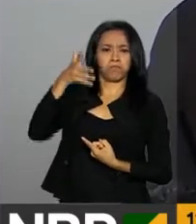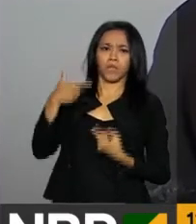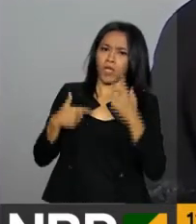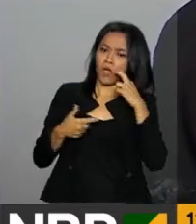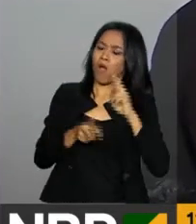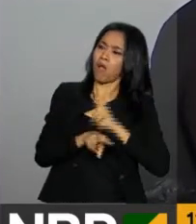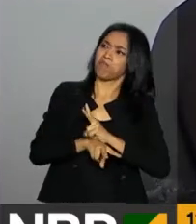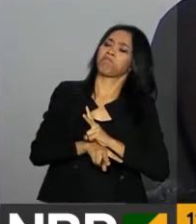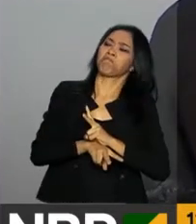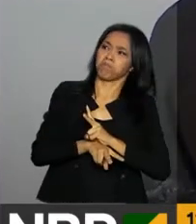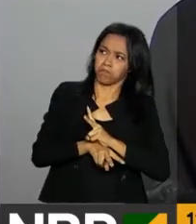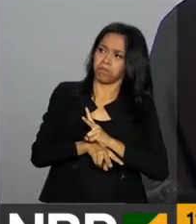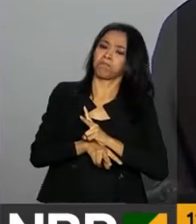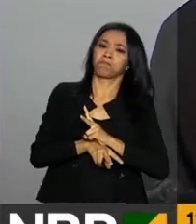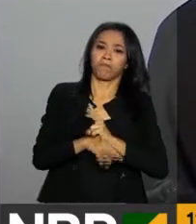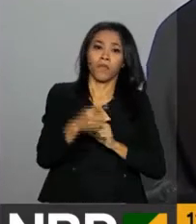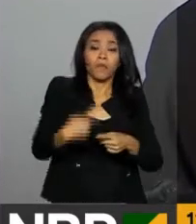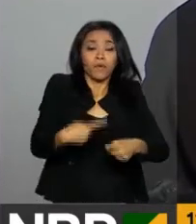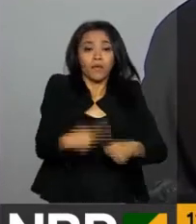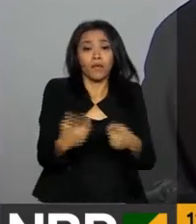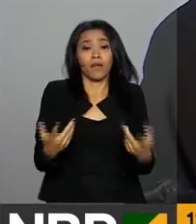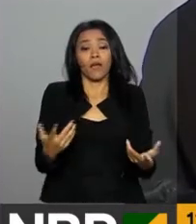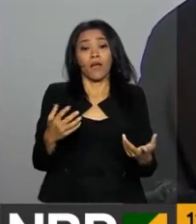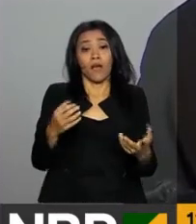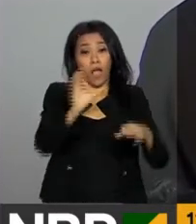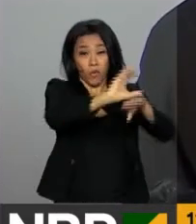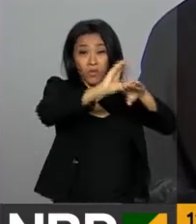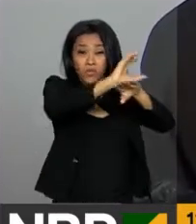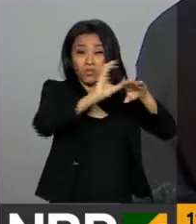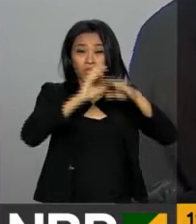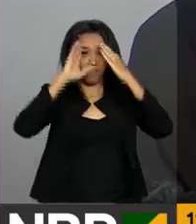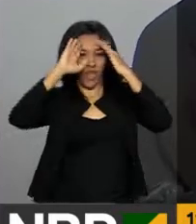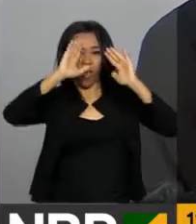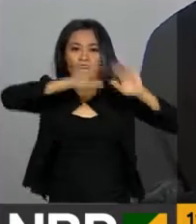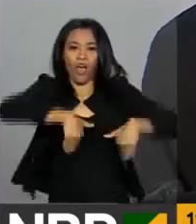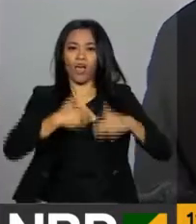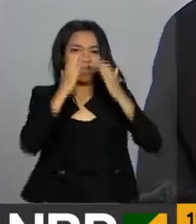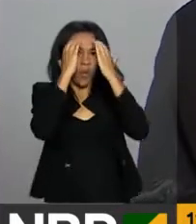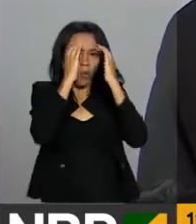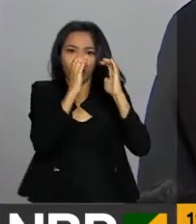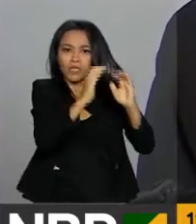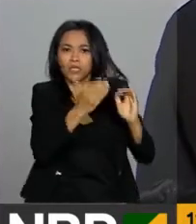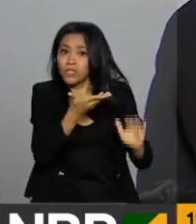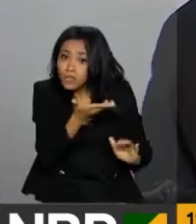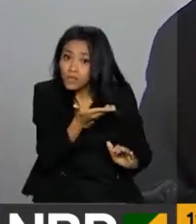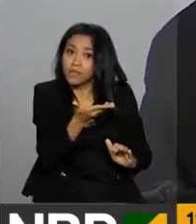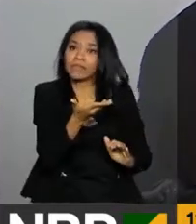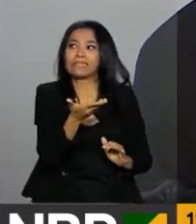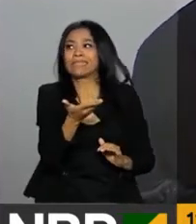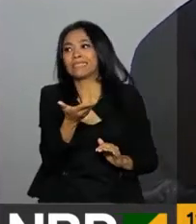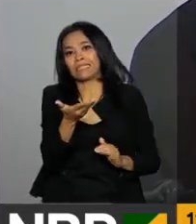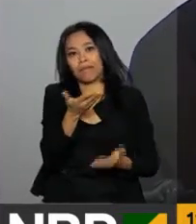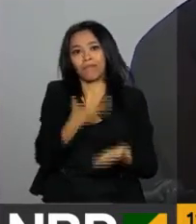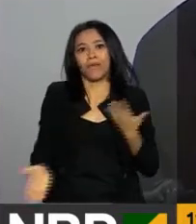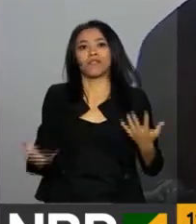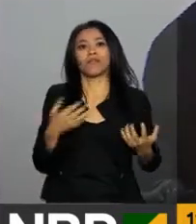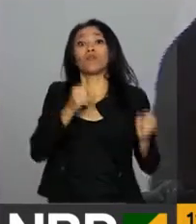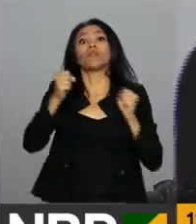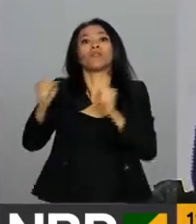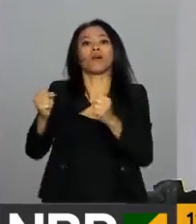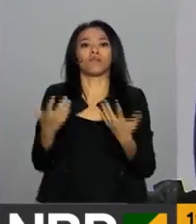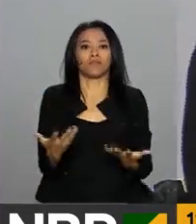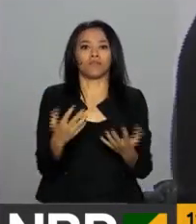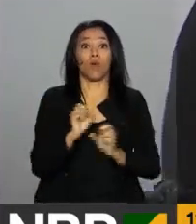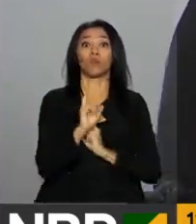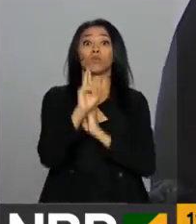quando a constituição não é obedecido quando a coxa desobedecido ela perde autoridade e